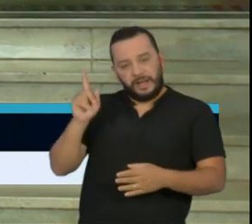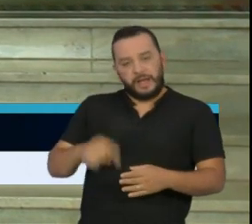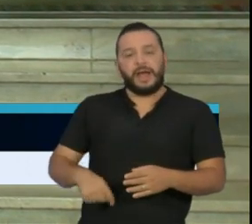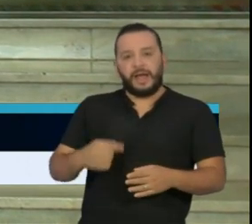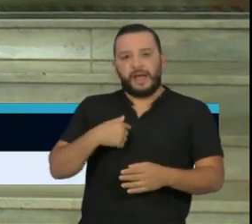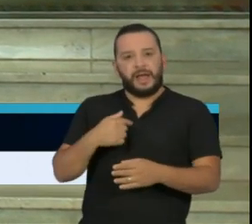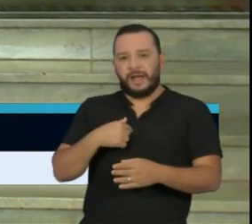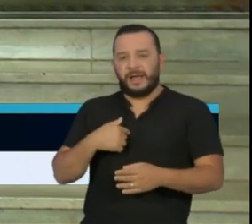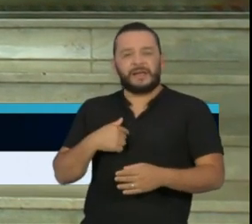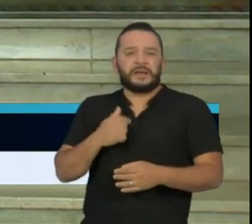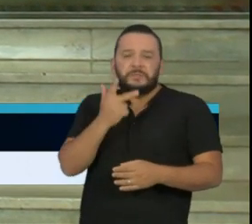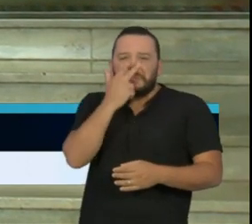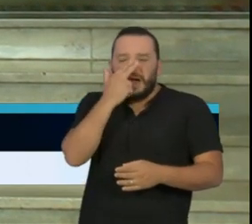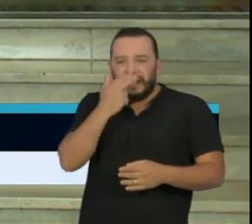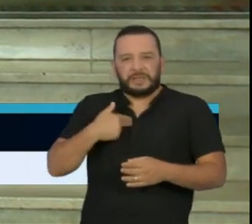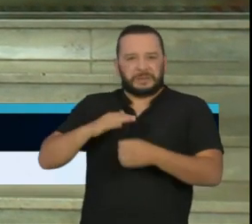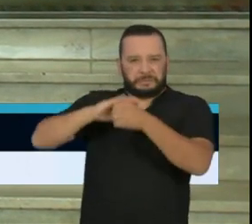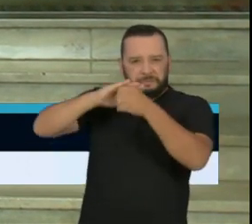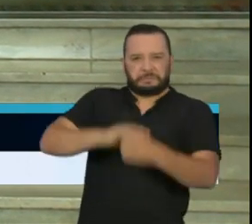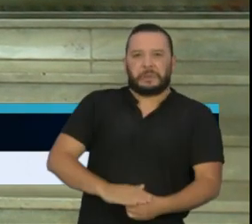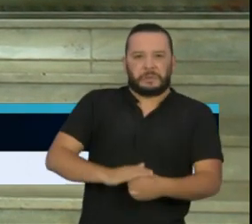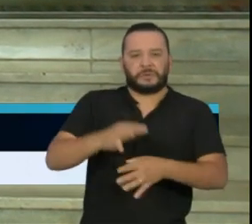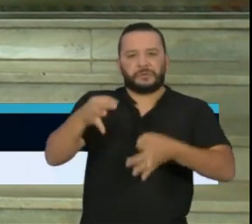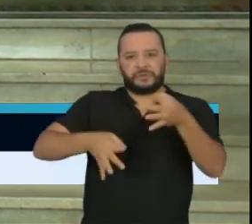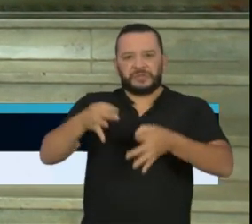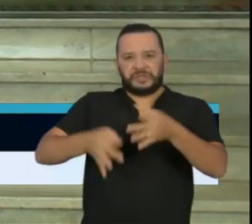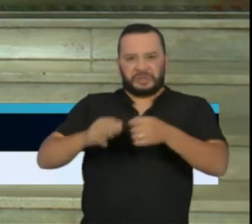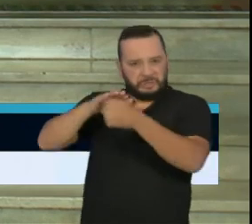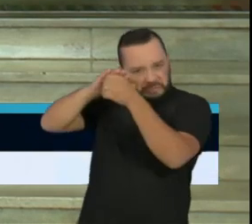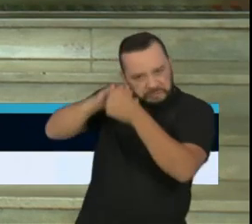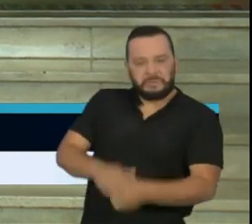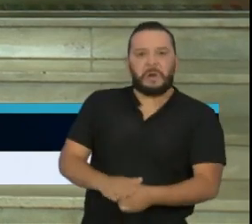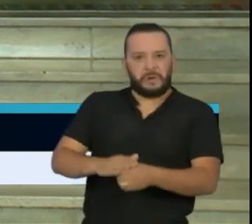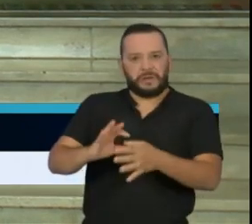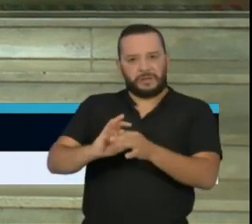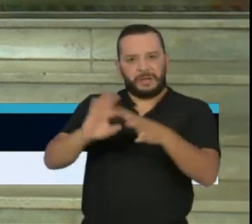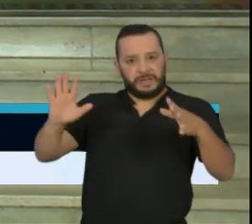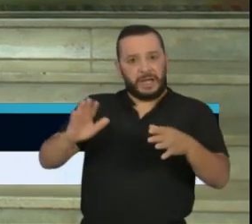golpe na liberdade e um golpe na democracia do Brasil.